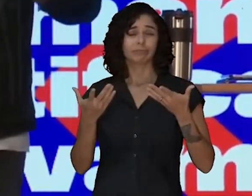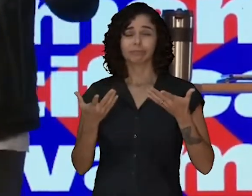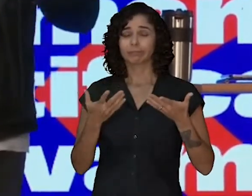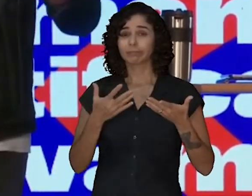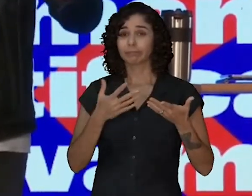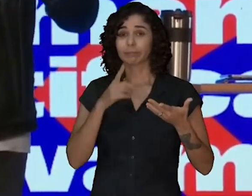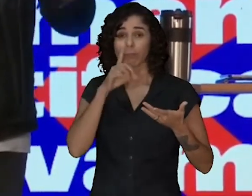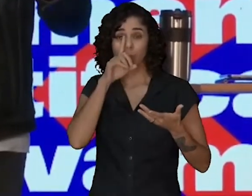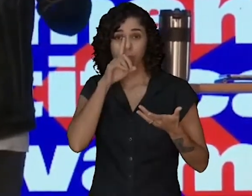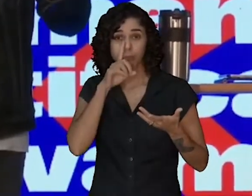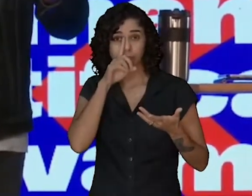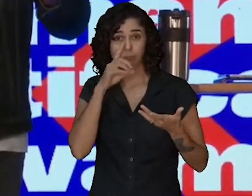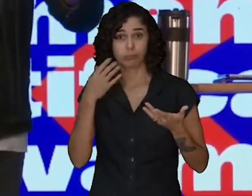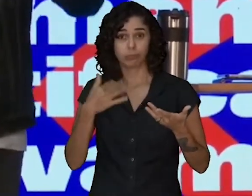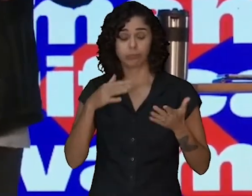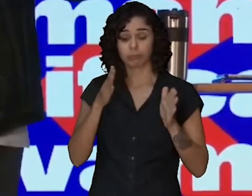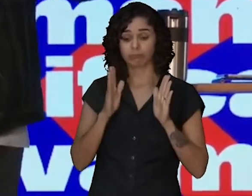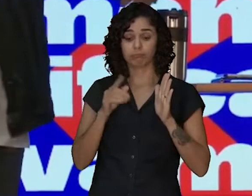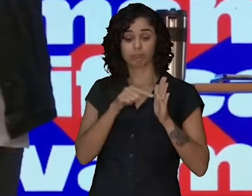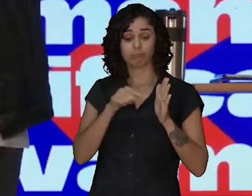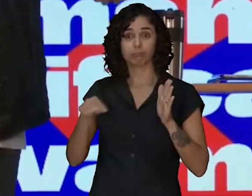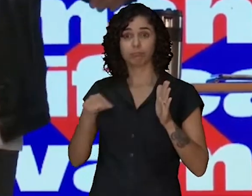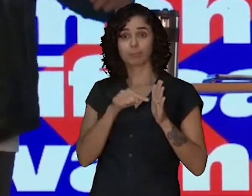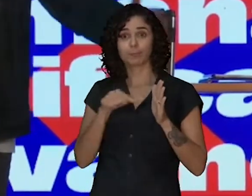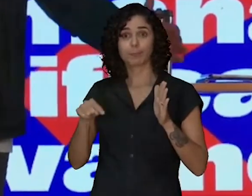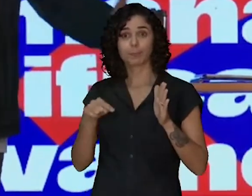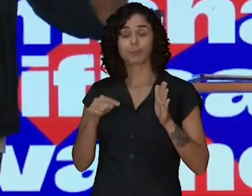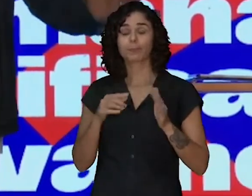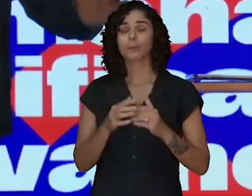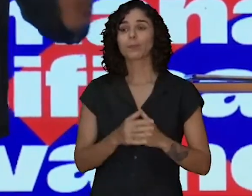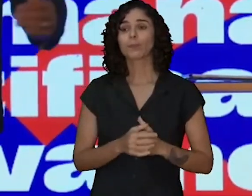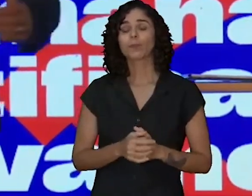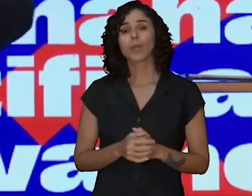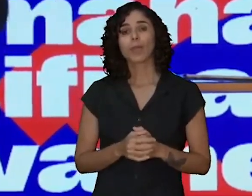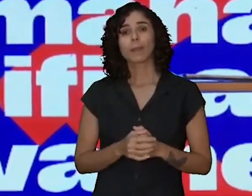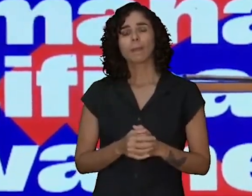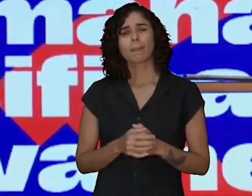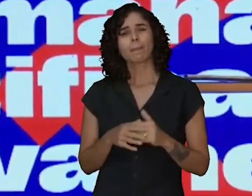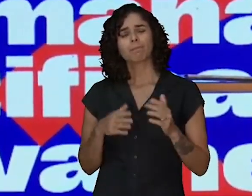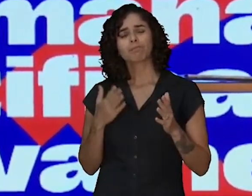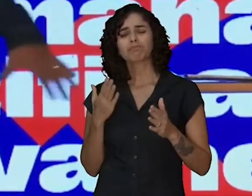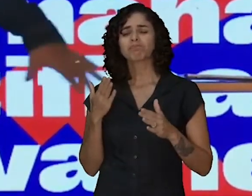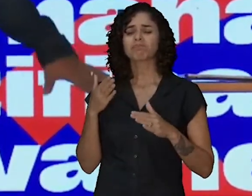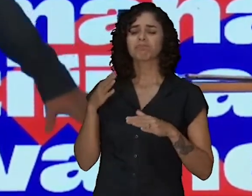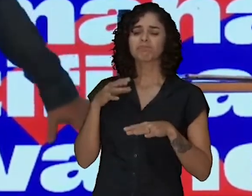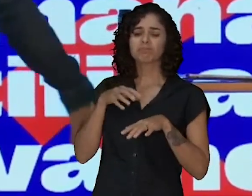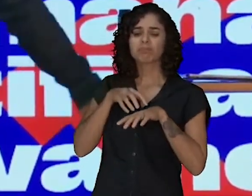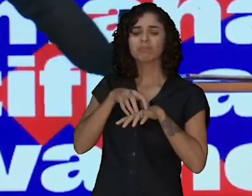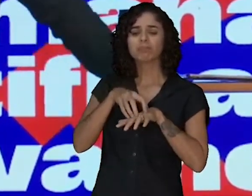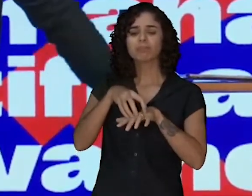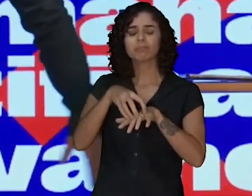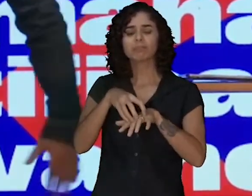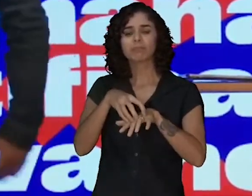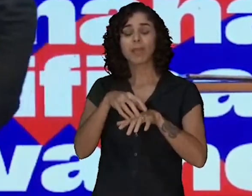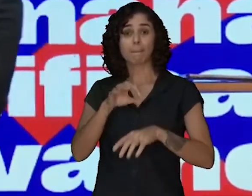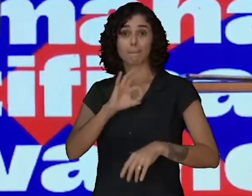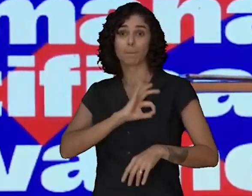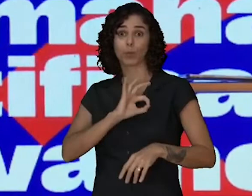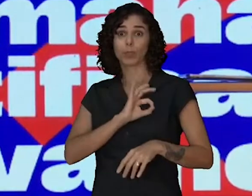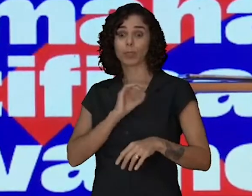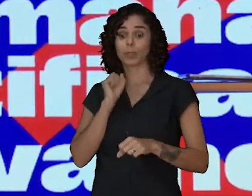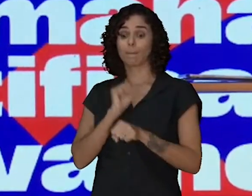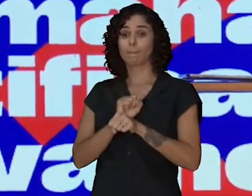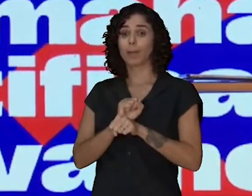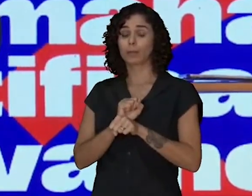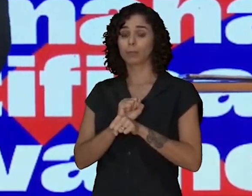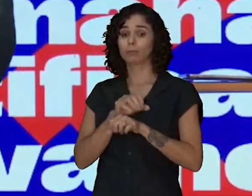nós chegamos e a polícia foi na volta, a polícia parou a gente